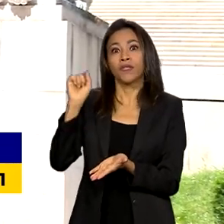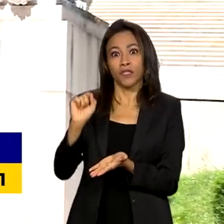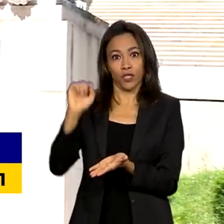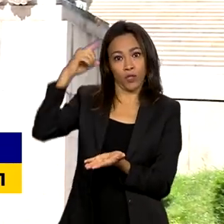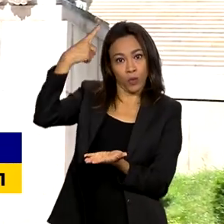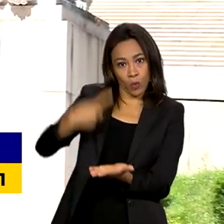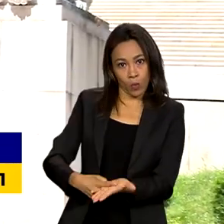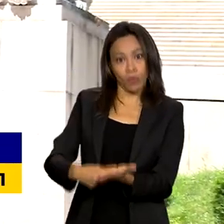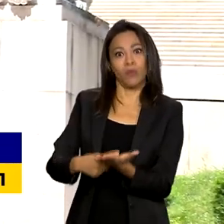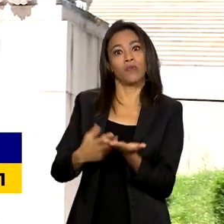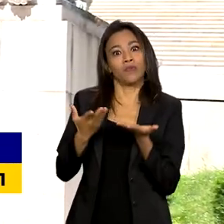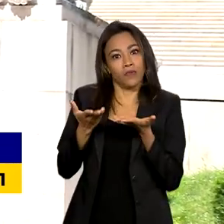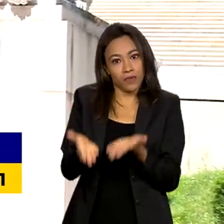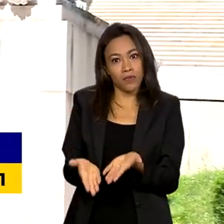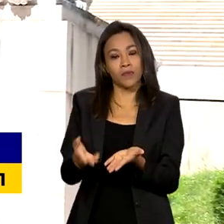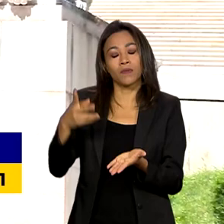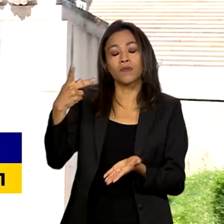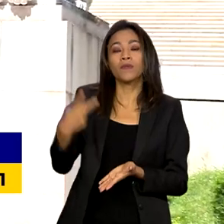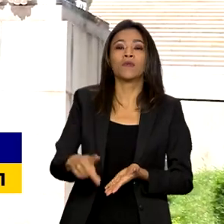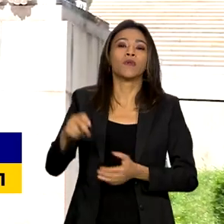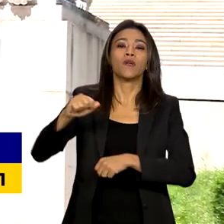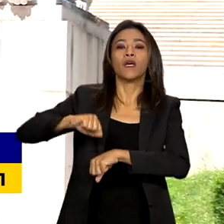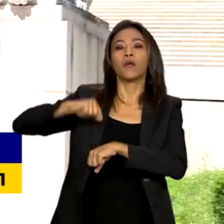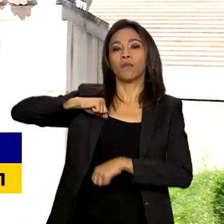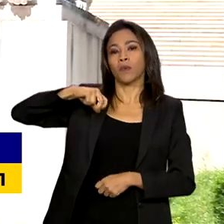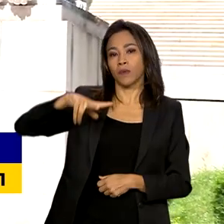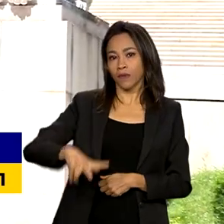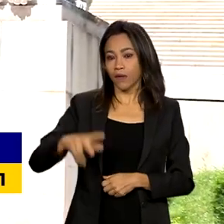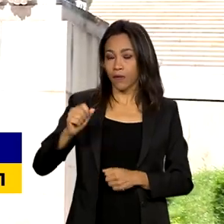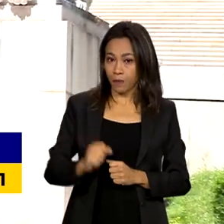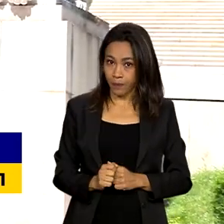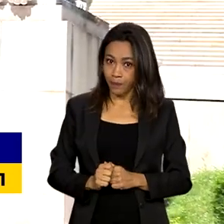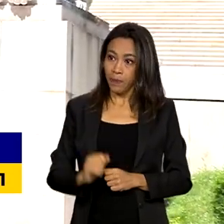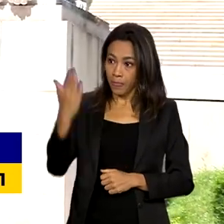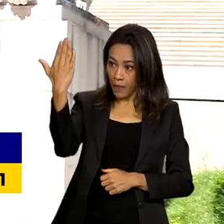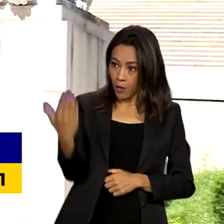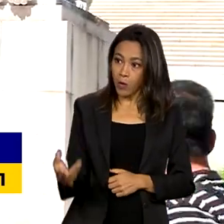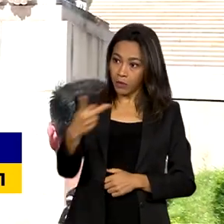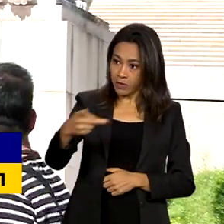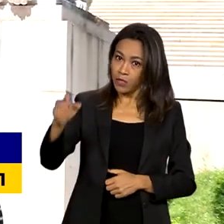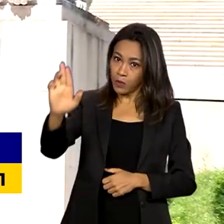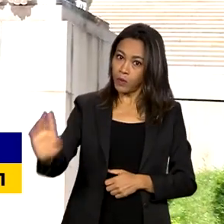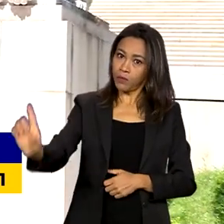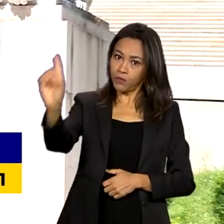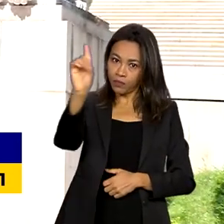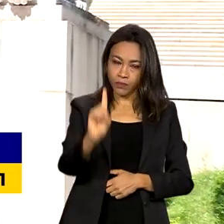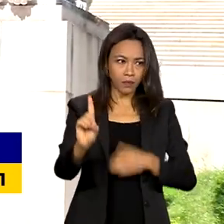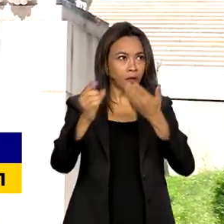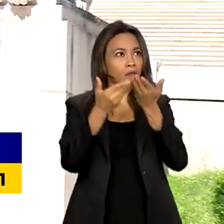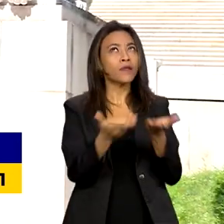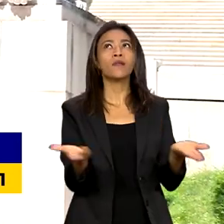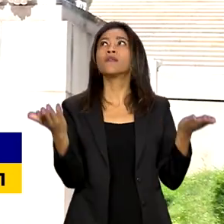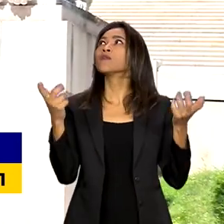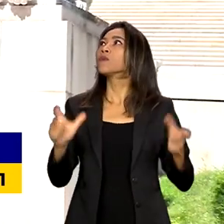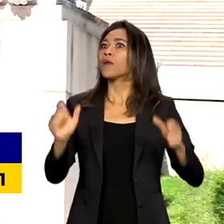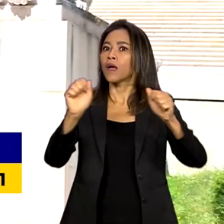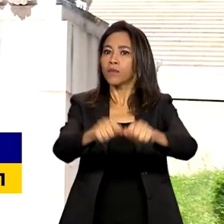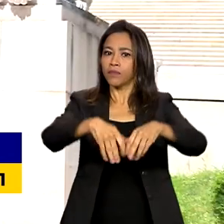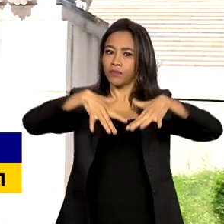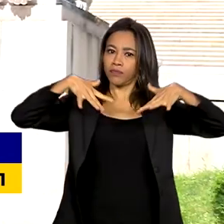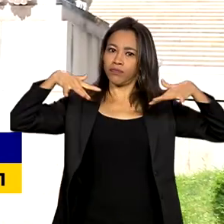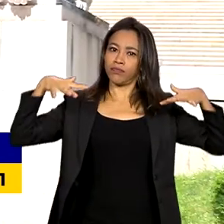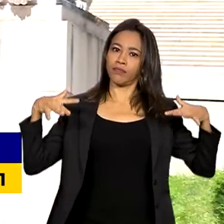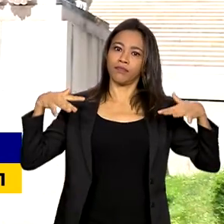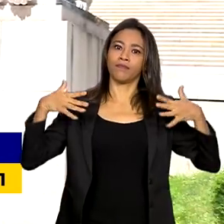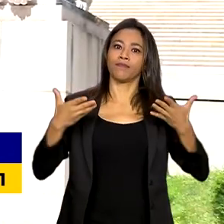do presidente Lula aqui em Portugal, ele foi recebido aqui na Assembleia da República em Lisboa.